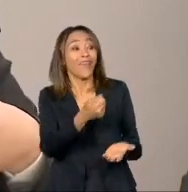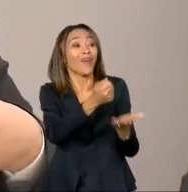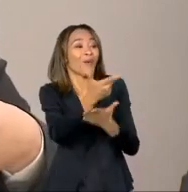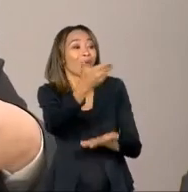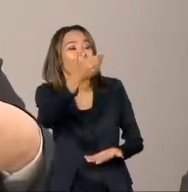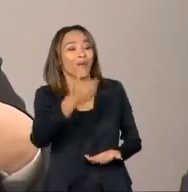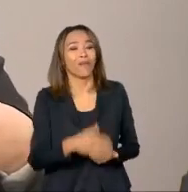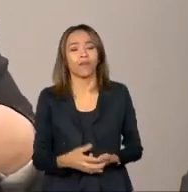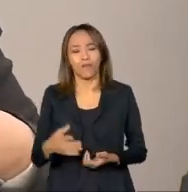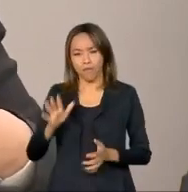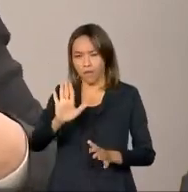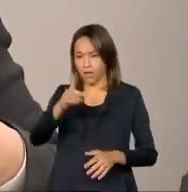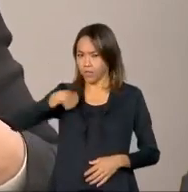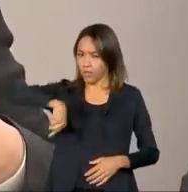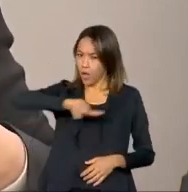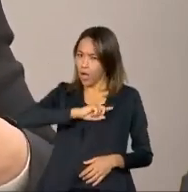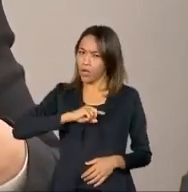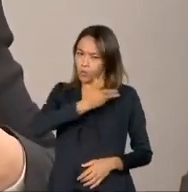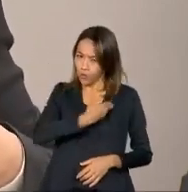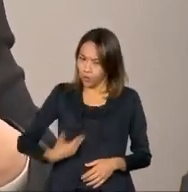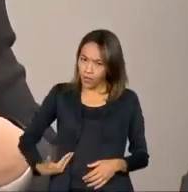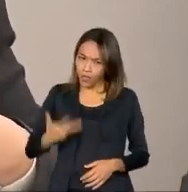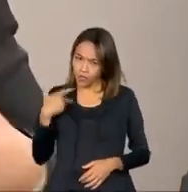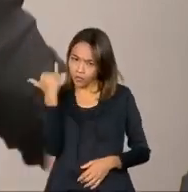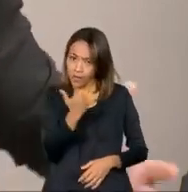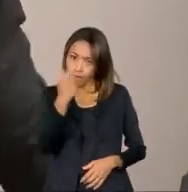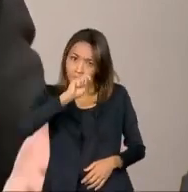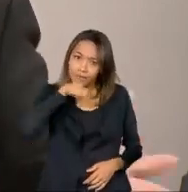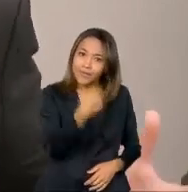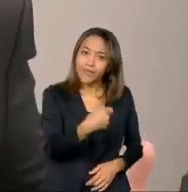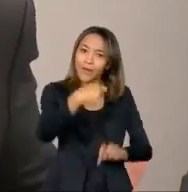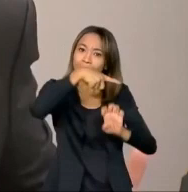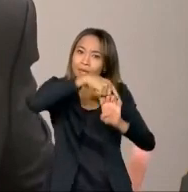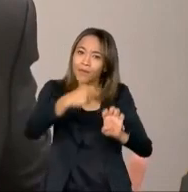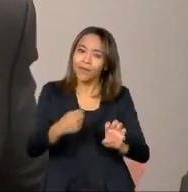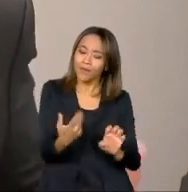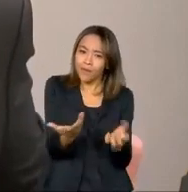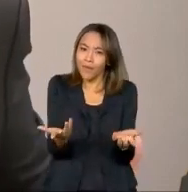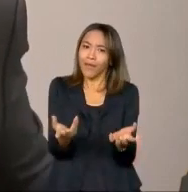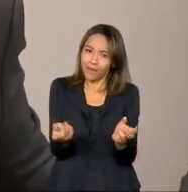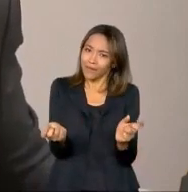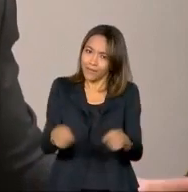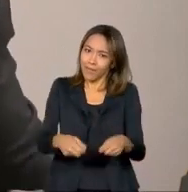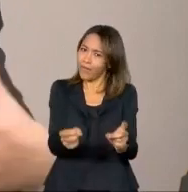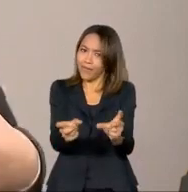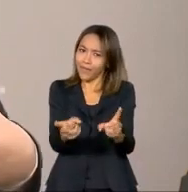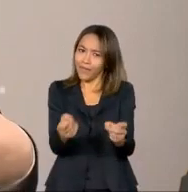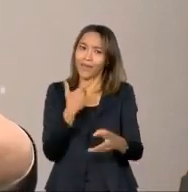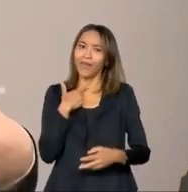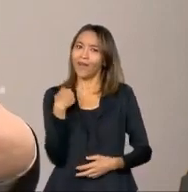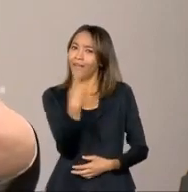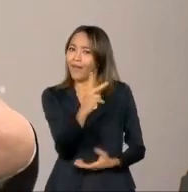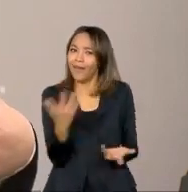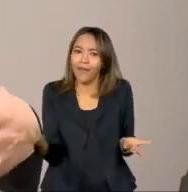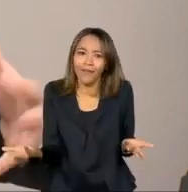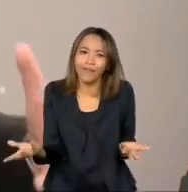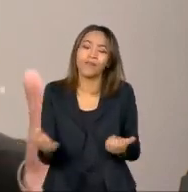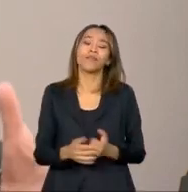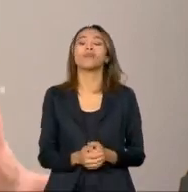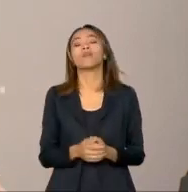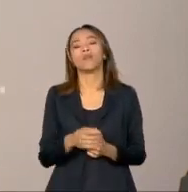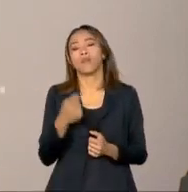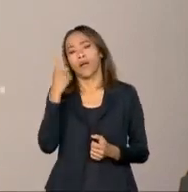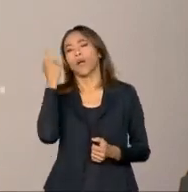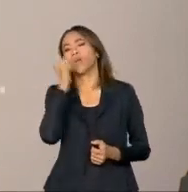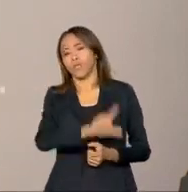no governo federal, nós dissemos que ele é um empreendedor. E como é que ele não pode vender se ele quiser vender, né? Então, nós precisamos identificar